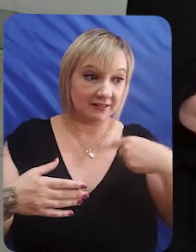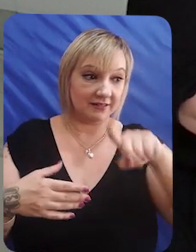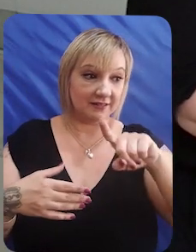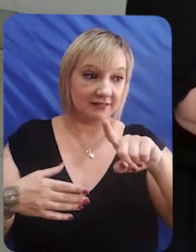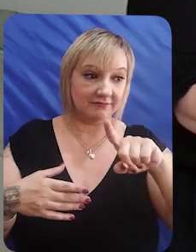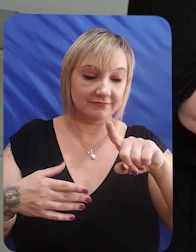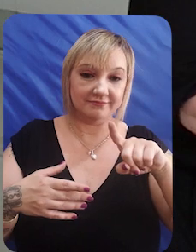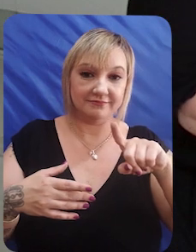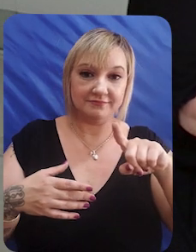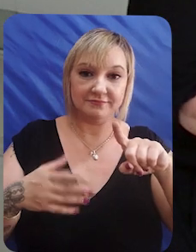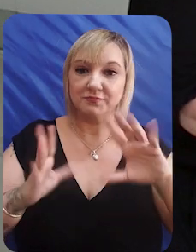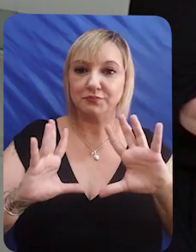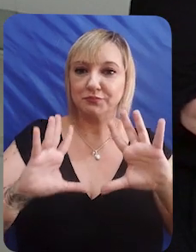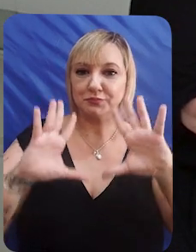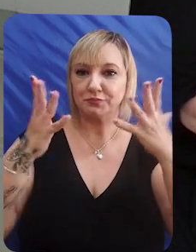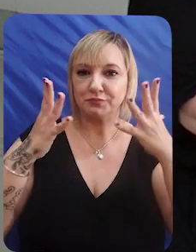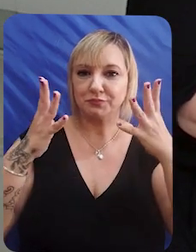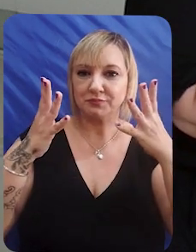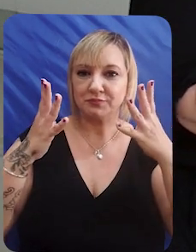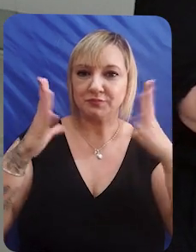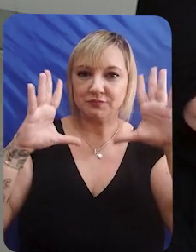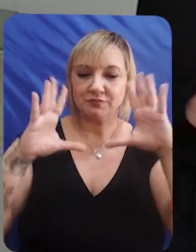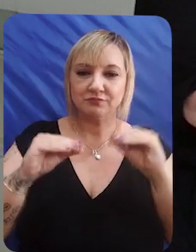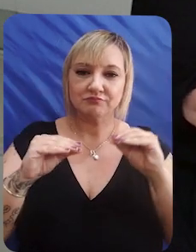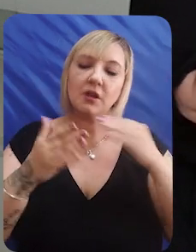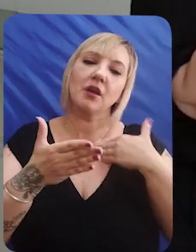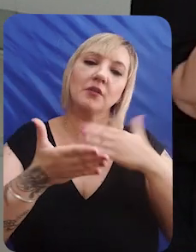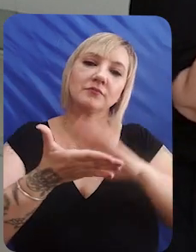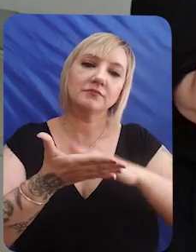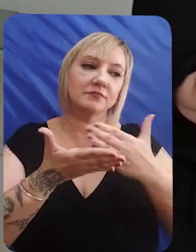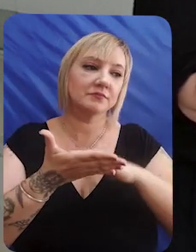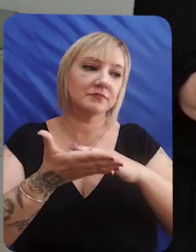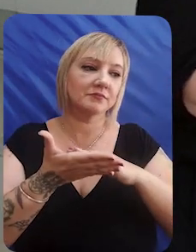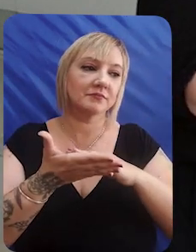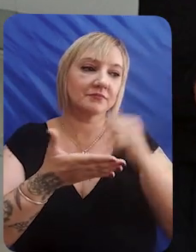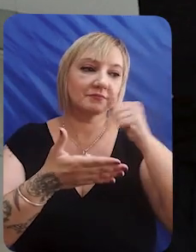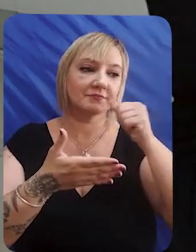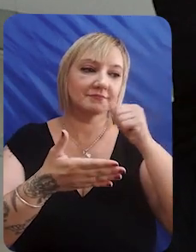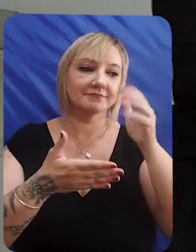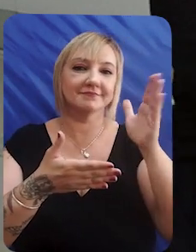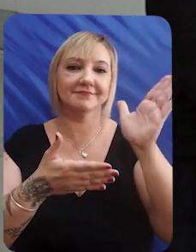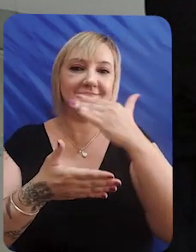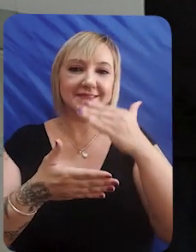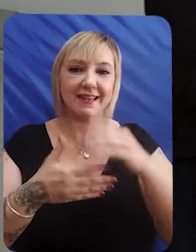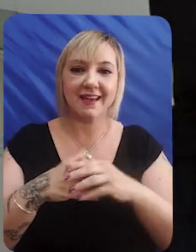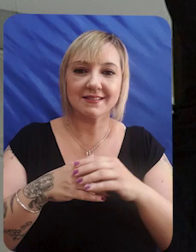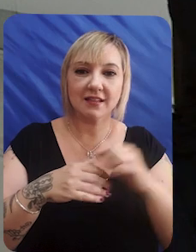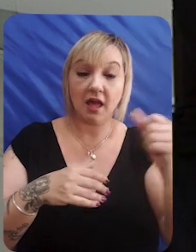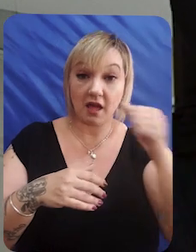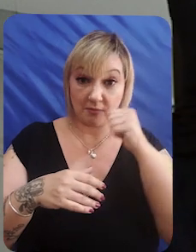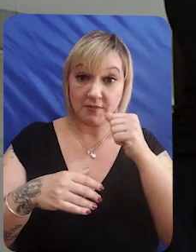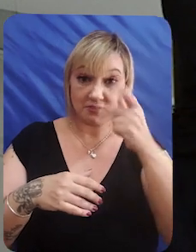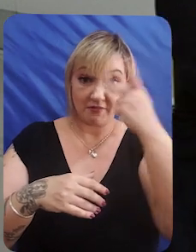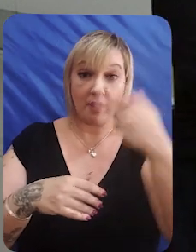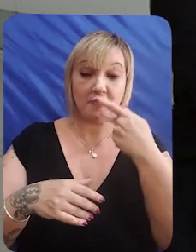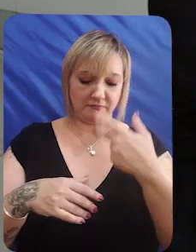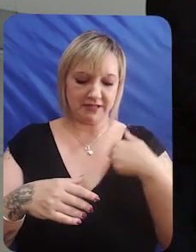numa certa casa de espetáculos, eu interpretando, e tinha uma mulher lá embaixo, falou assim pra mim,